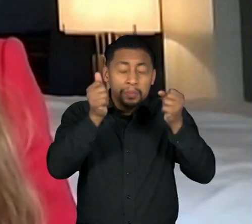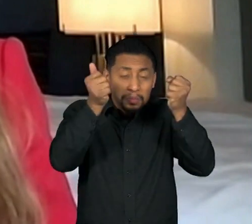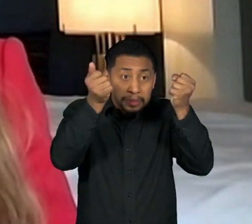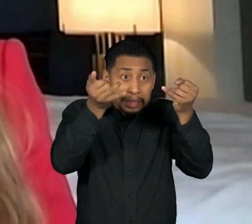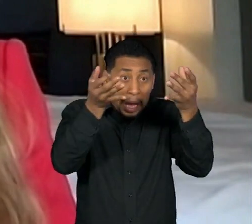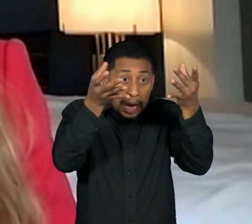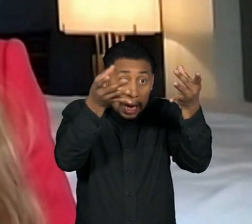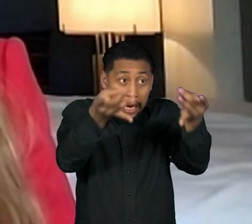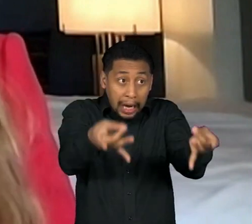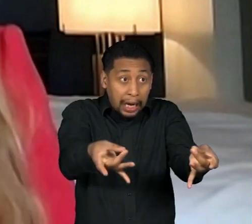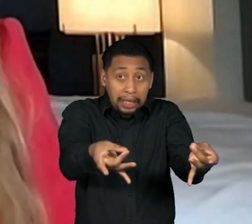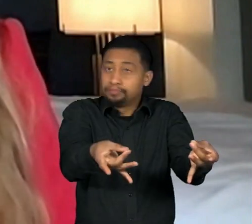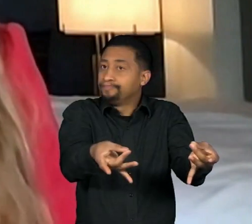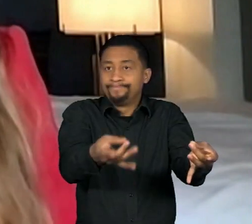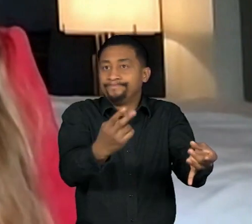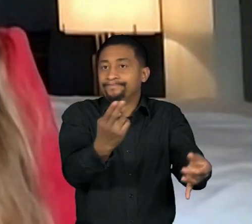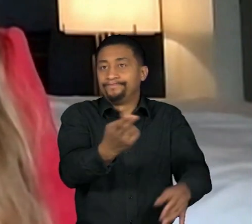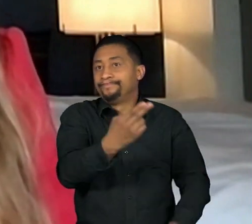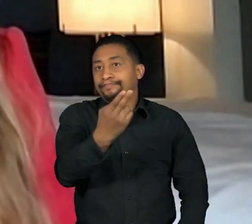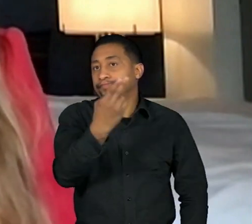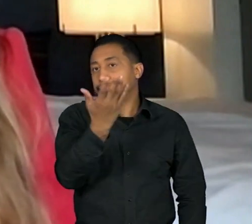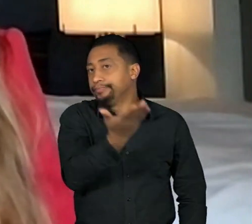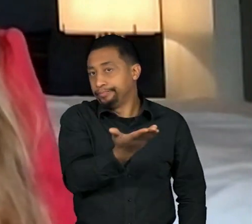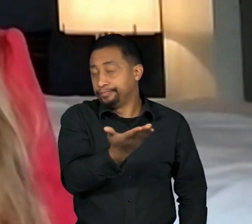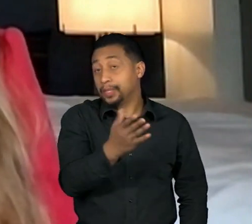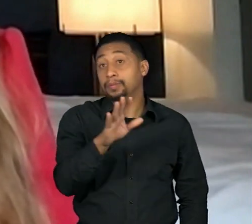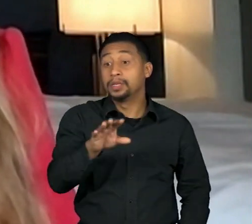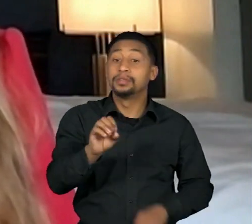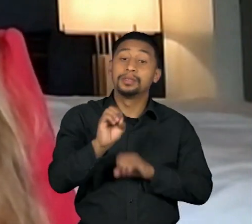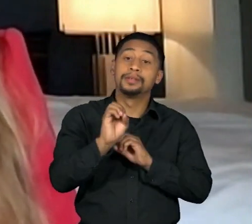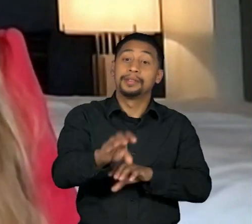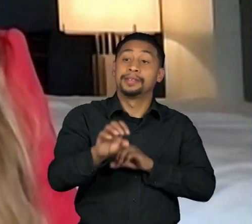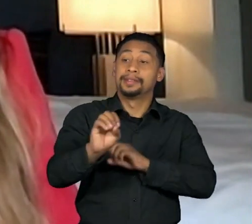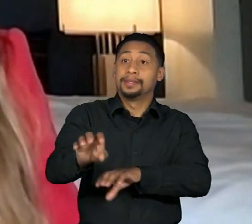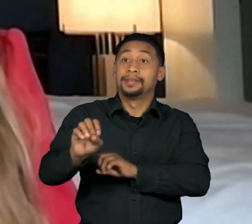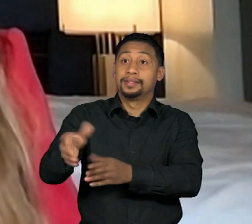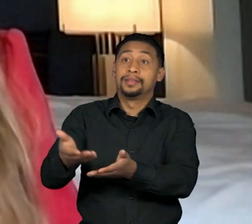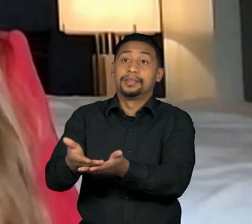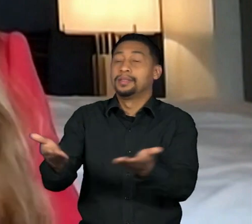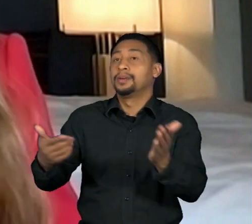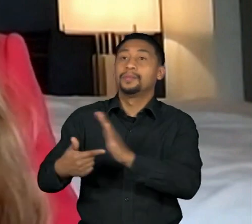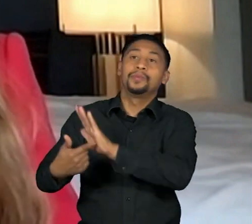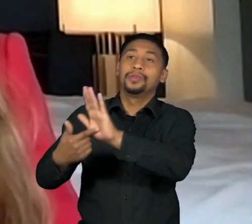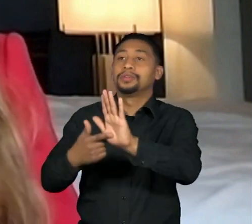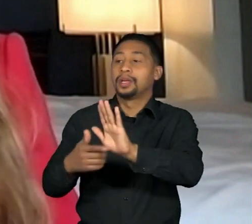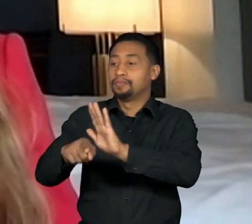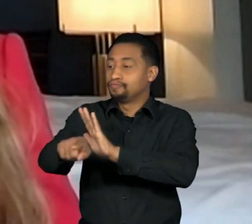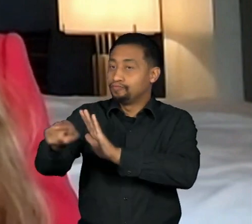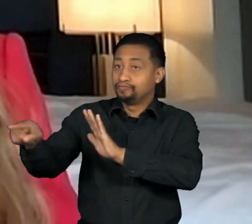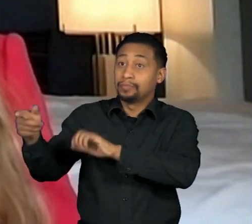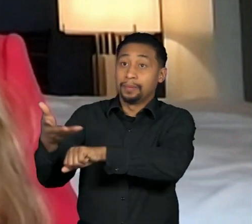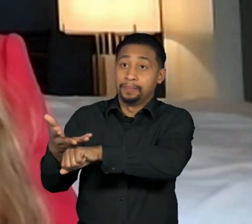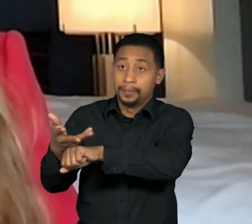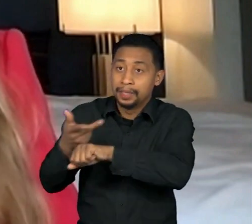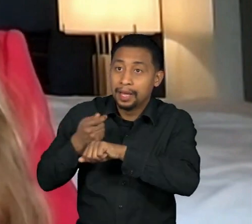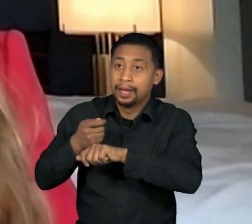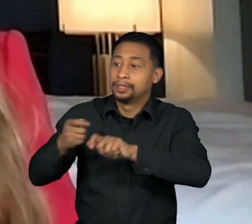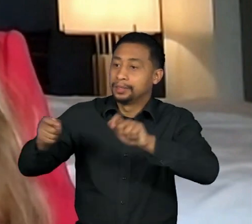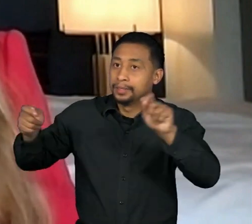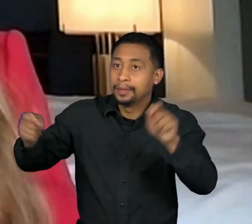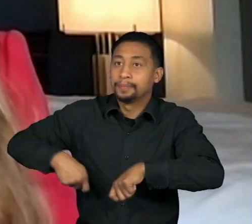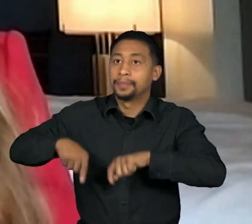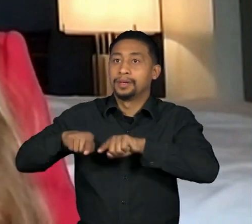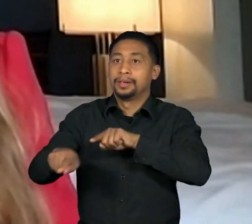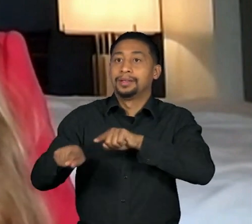pode entender. Educar é trabalhar sobre habilidades e competências.